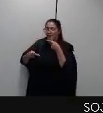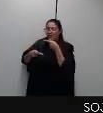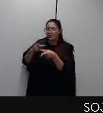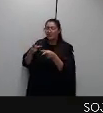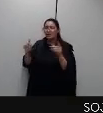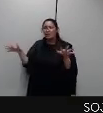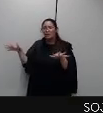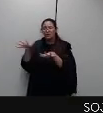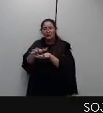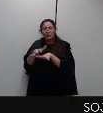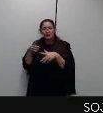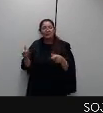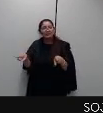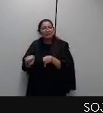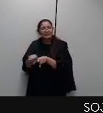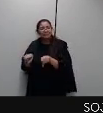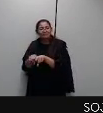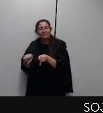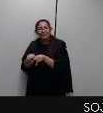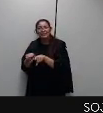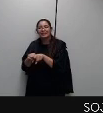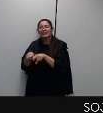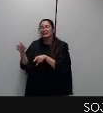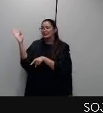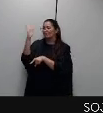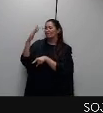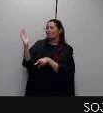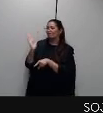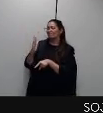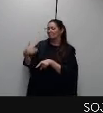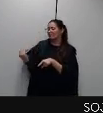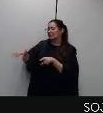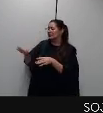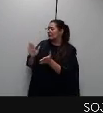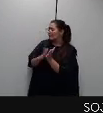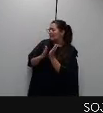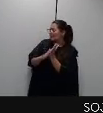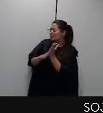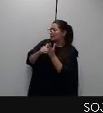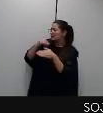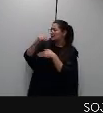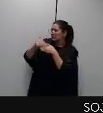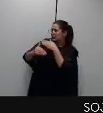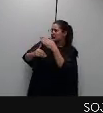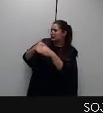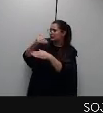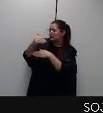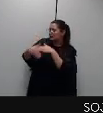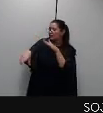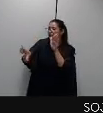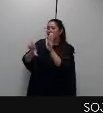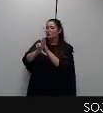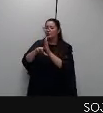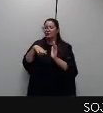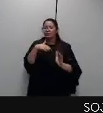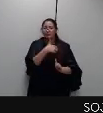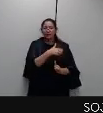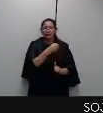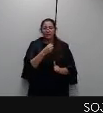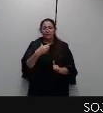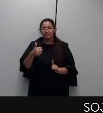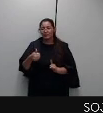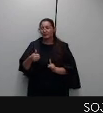no parlamento brasileiro nós temos aí projeto de lei tramitando o projeto número 10220/2018